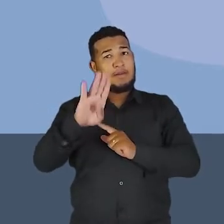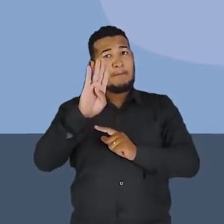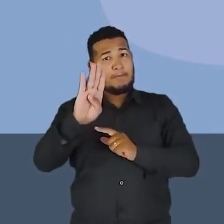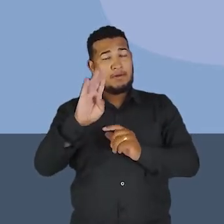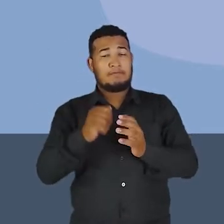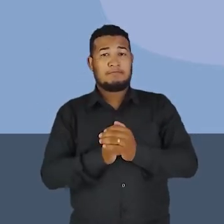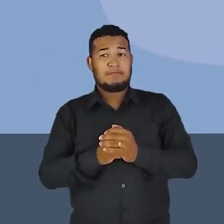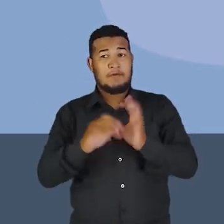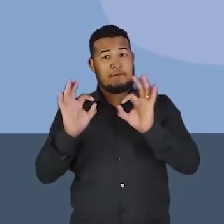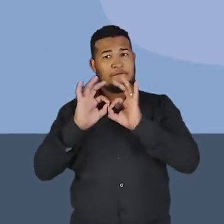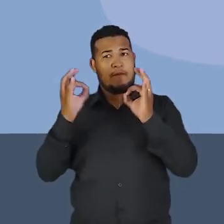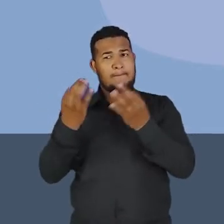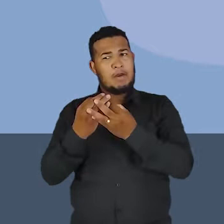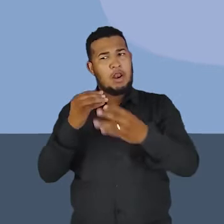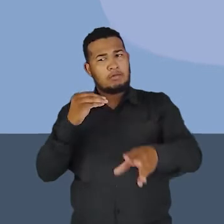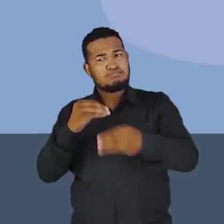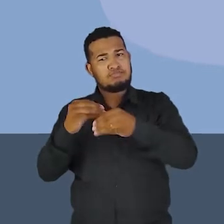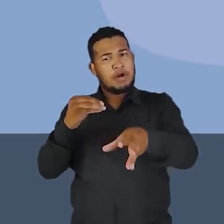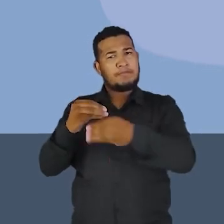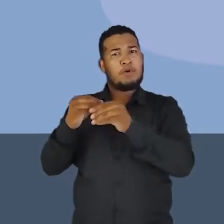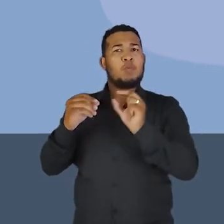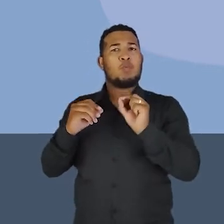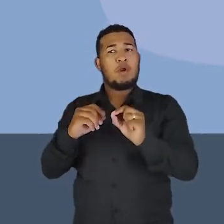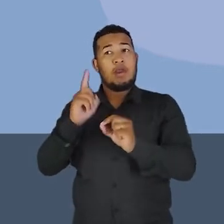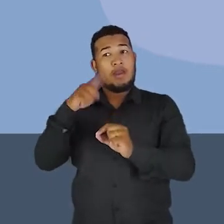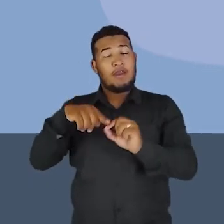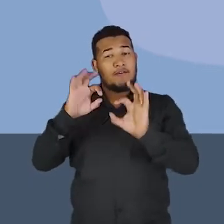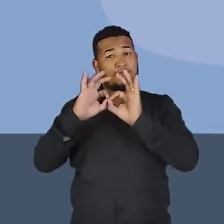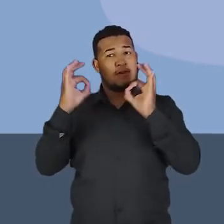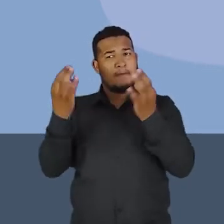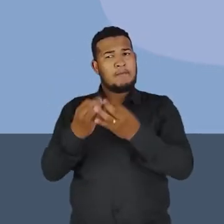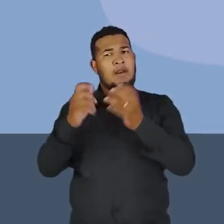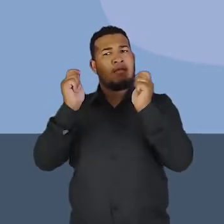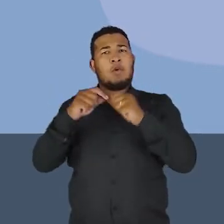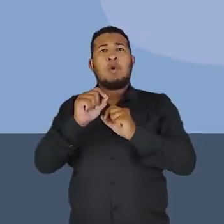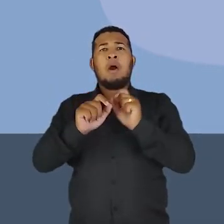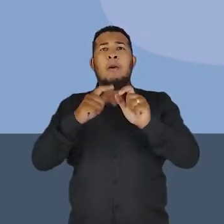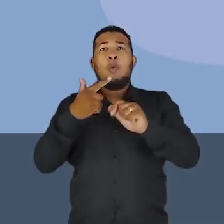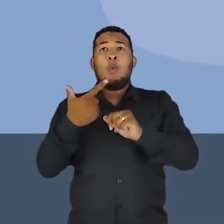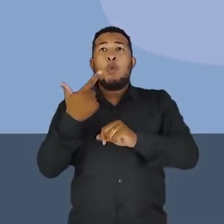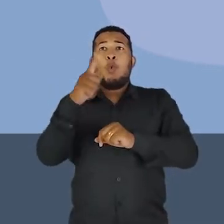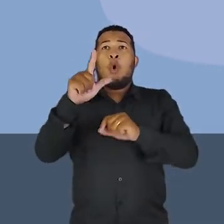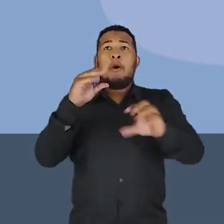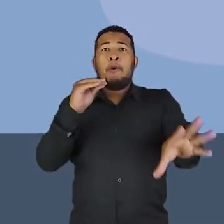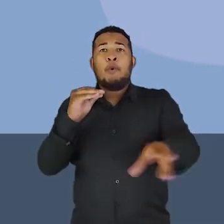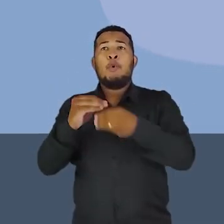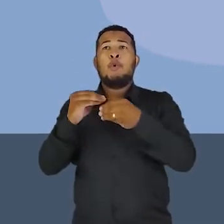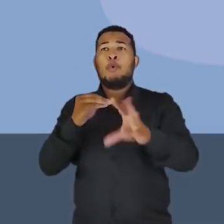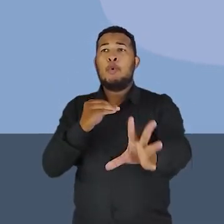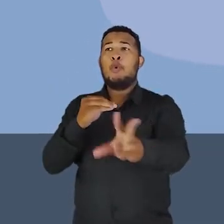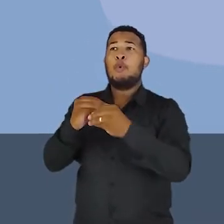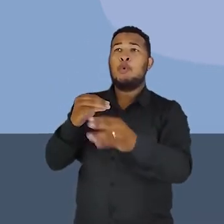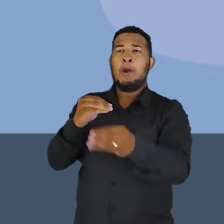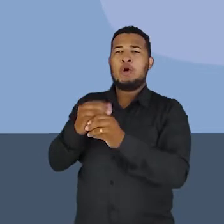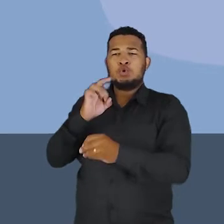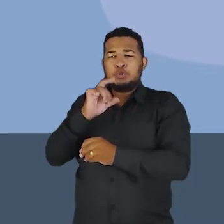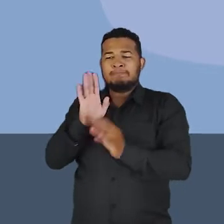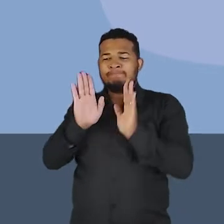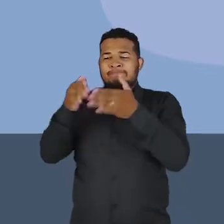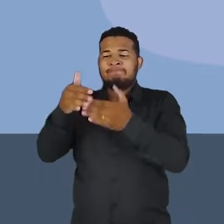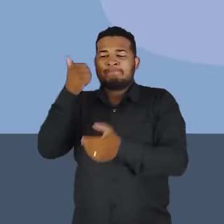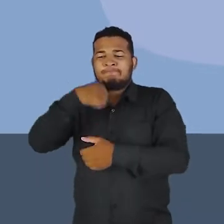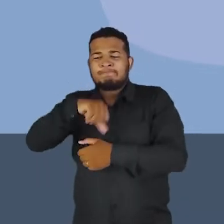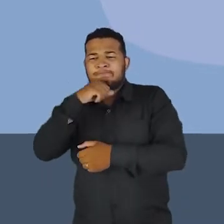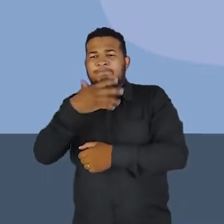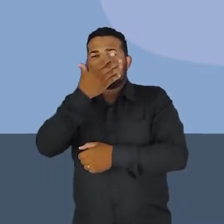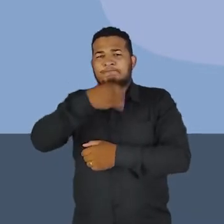Família extensa, aquela que se estende para além da unidade pais e filhos, ou